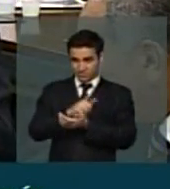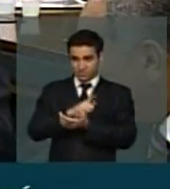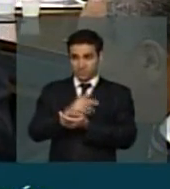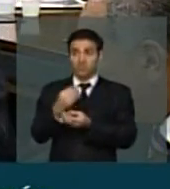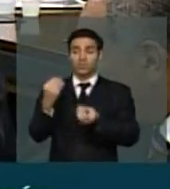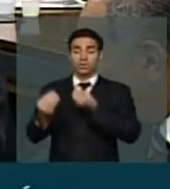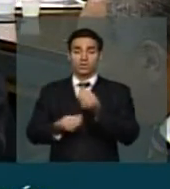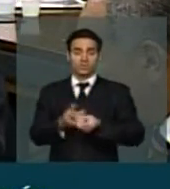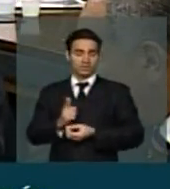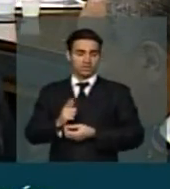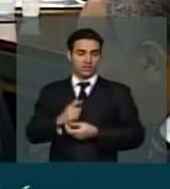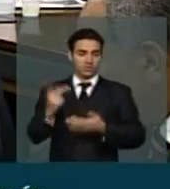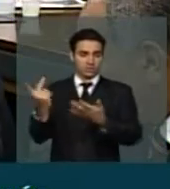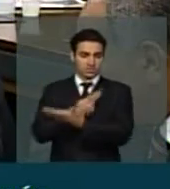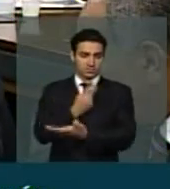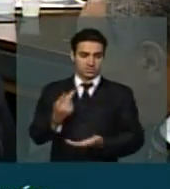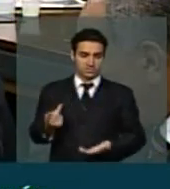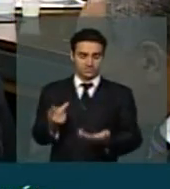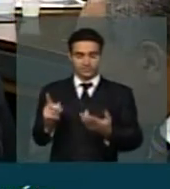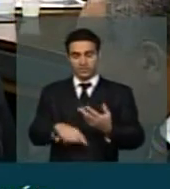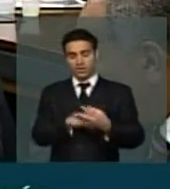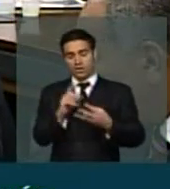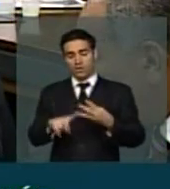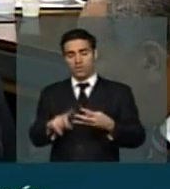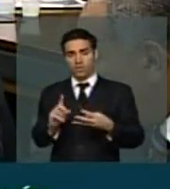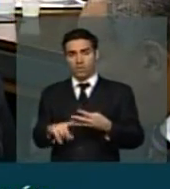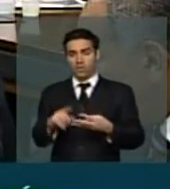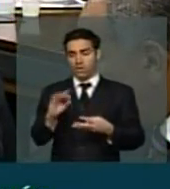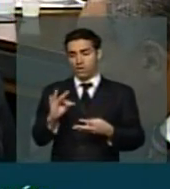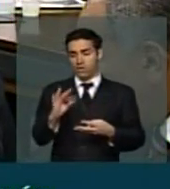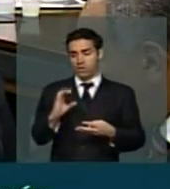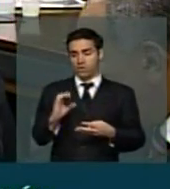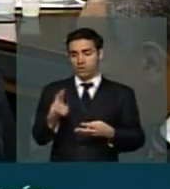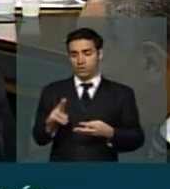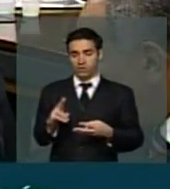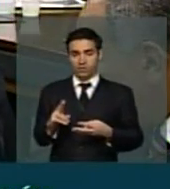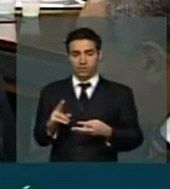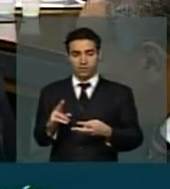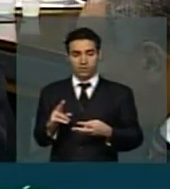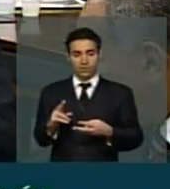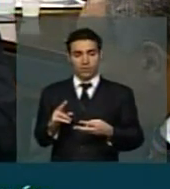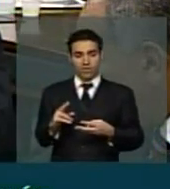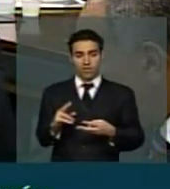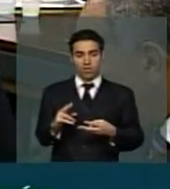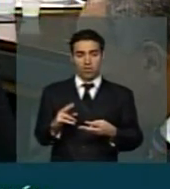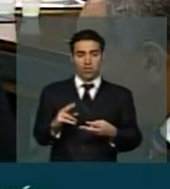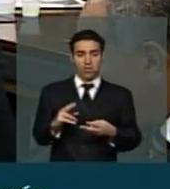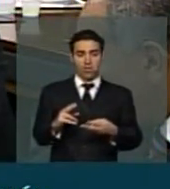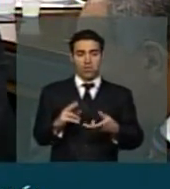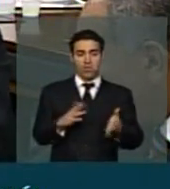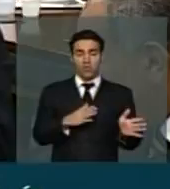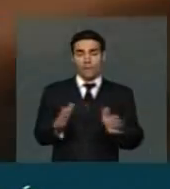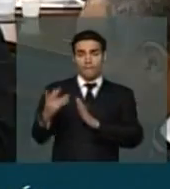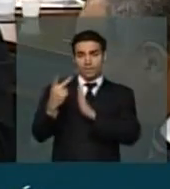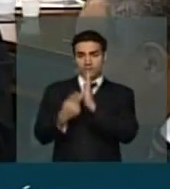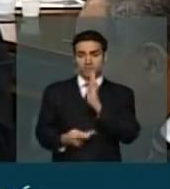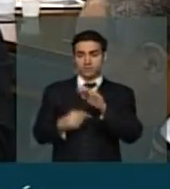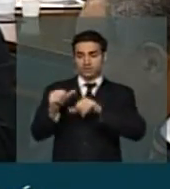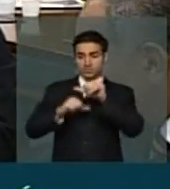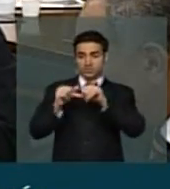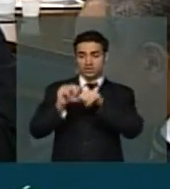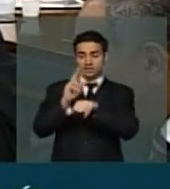que está corrigindo. E outra questão, para finalizar, que o Tribunal de Contas coloca, é que tem os processos internos de mudança